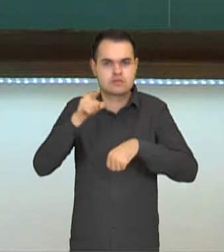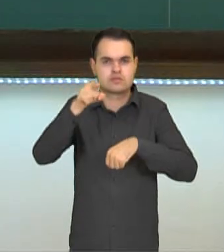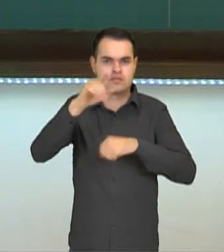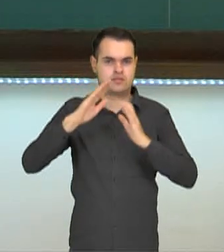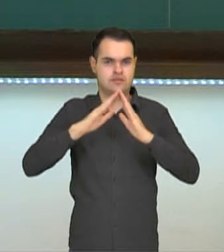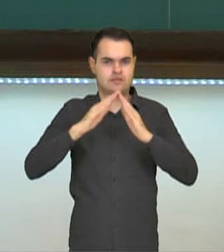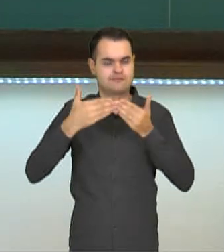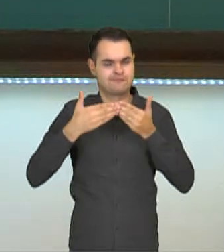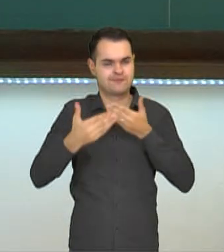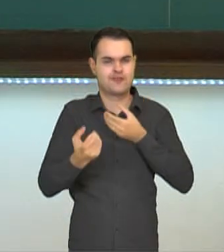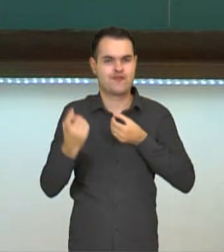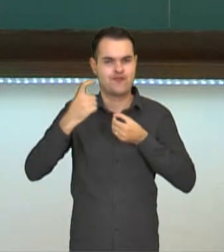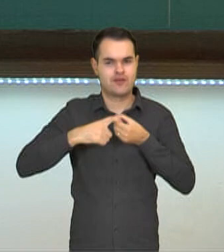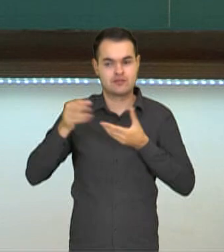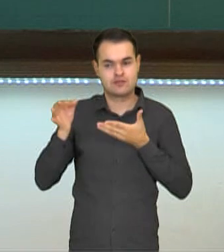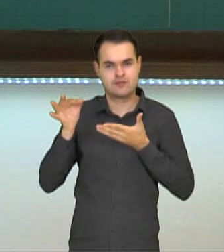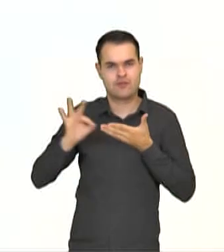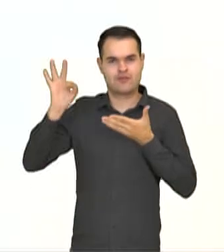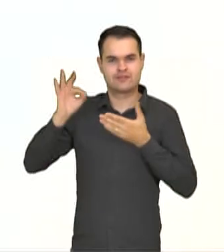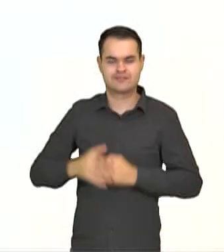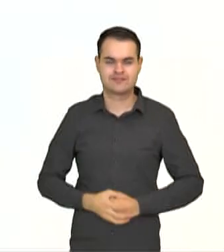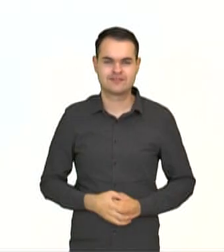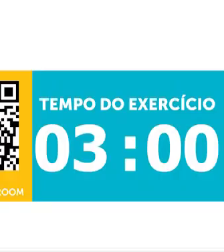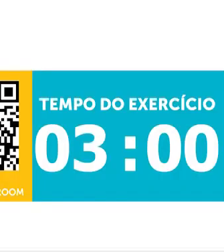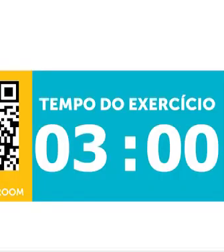casa, eu já retorno aqui para a gente fazer a correção.